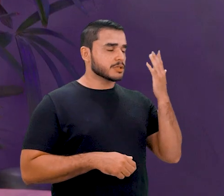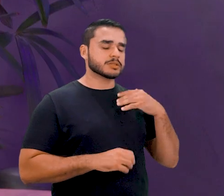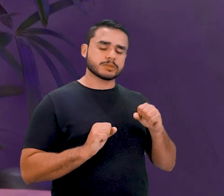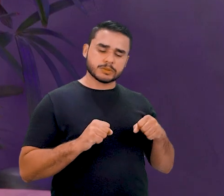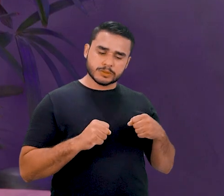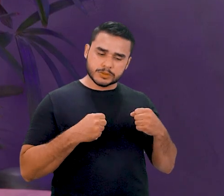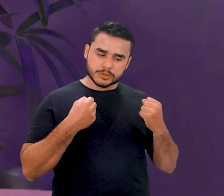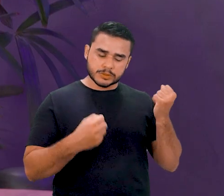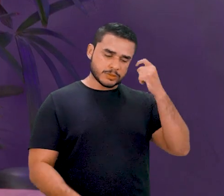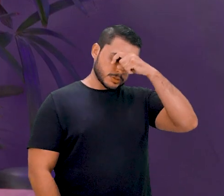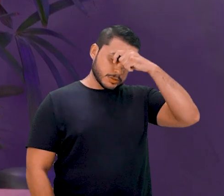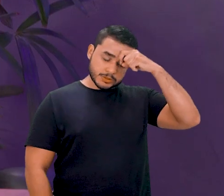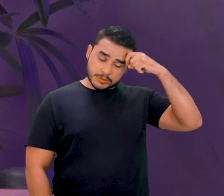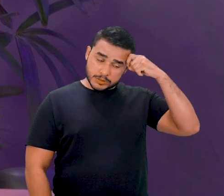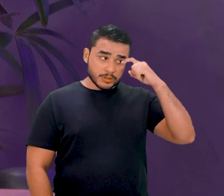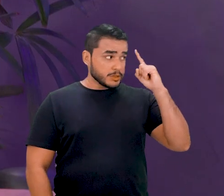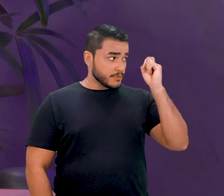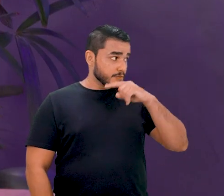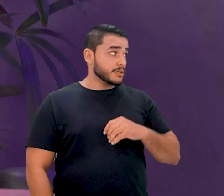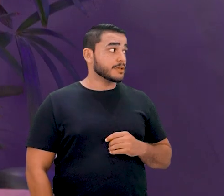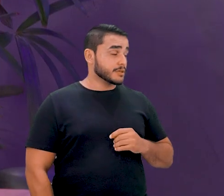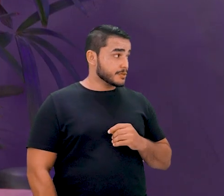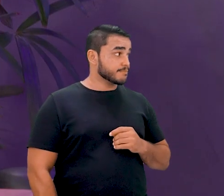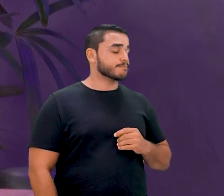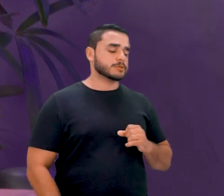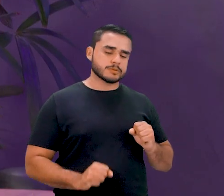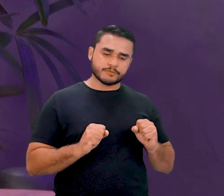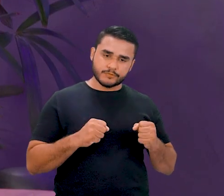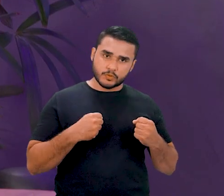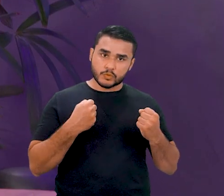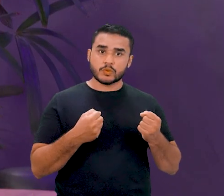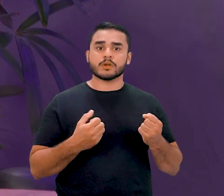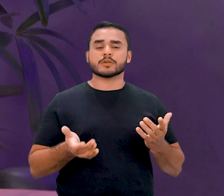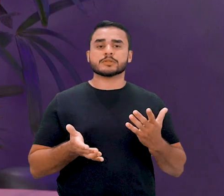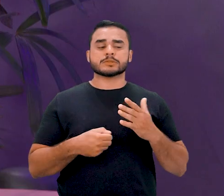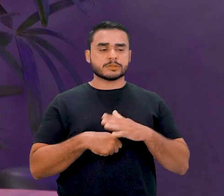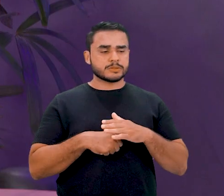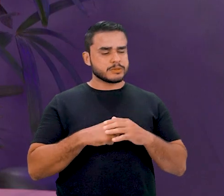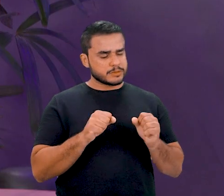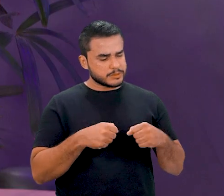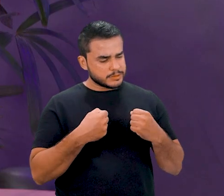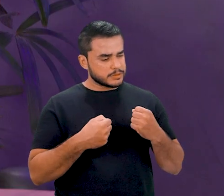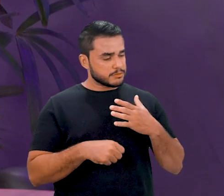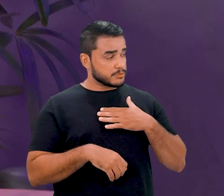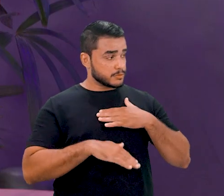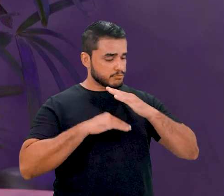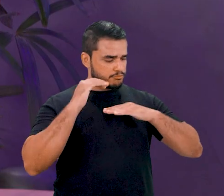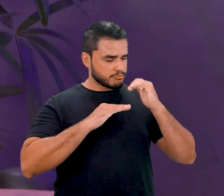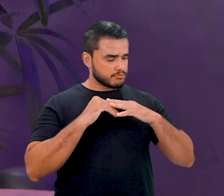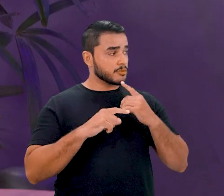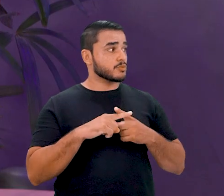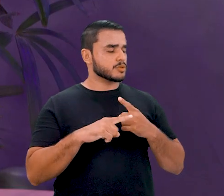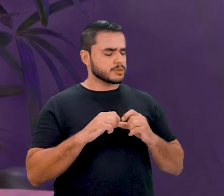uma jornada muito mais difícil. Né? E tive que abrir mão de algo que eu dediquei à minha vida profissional.